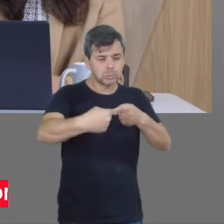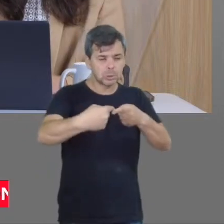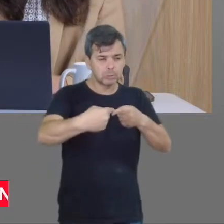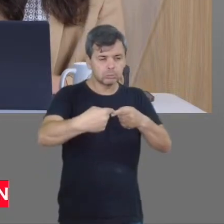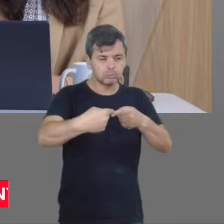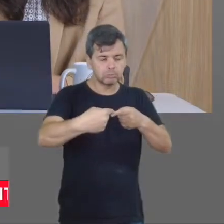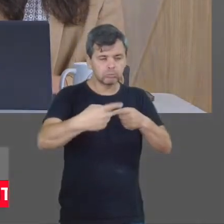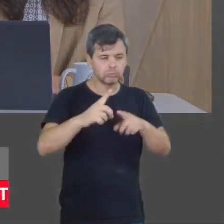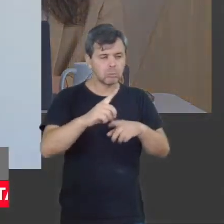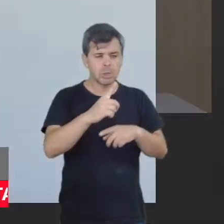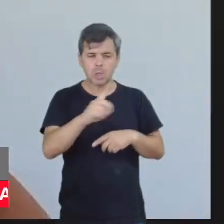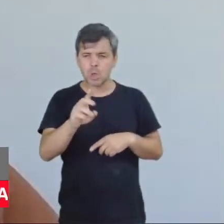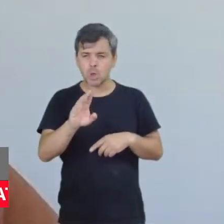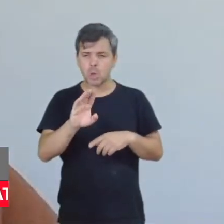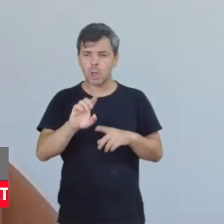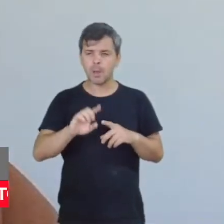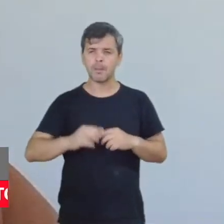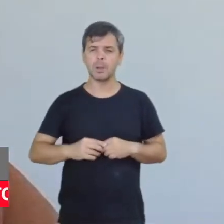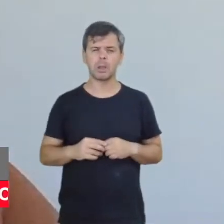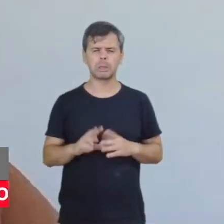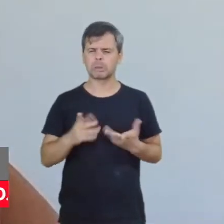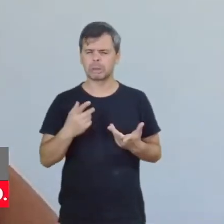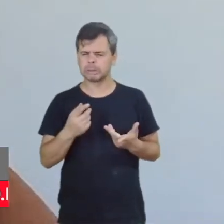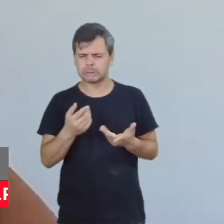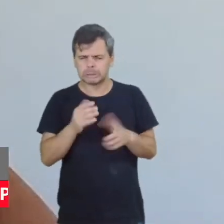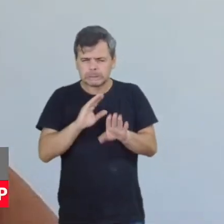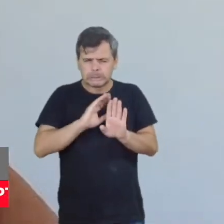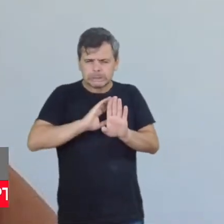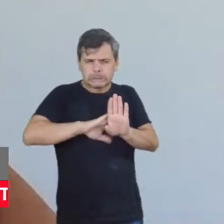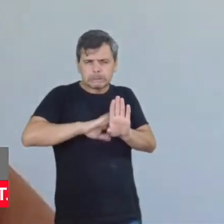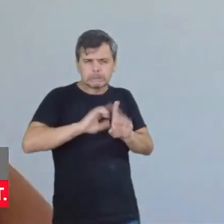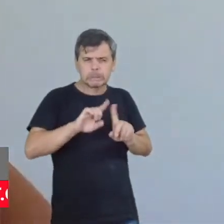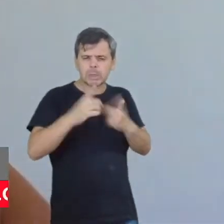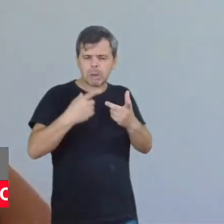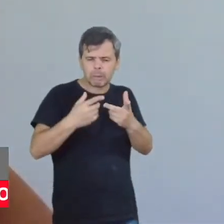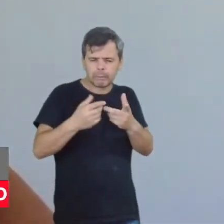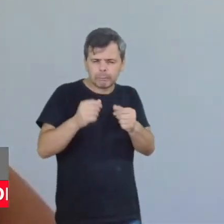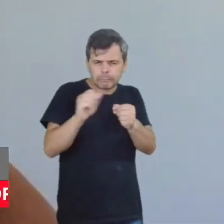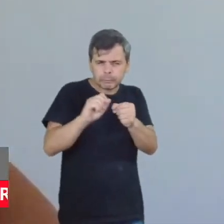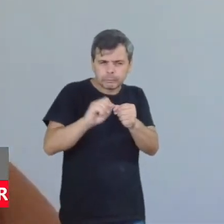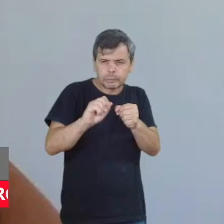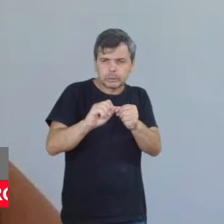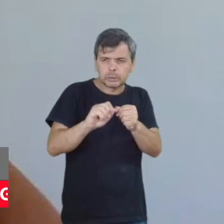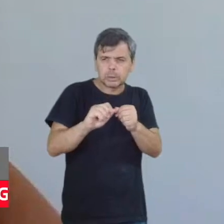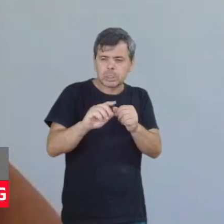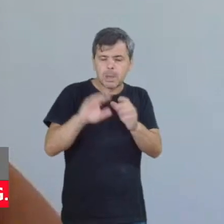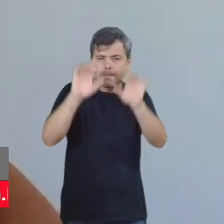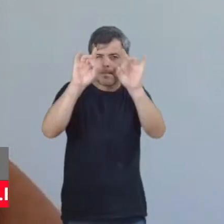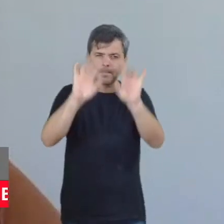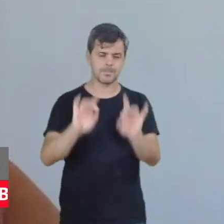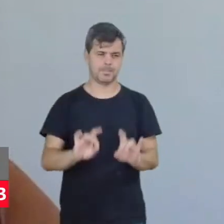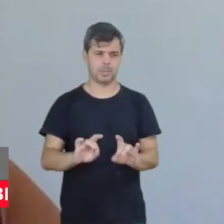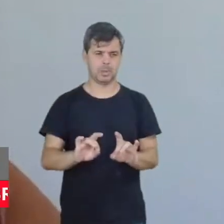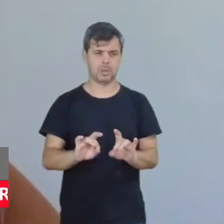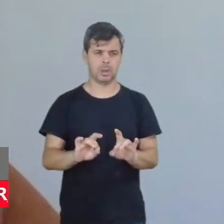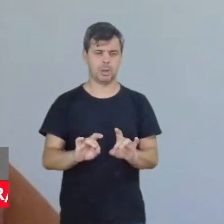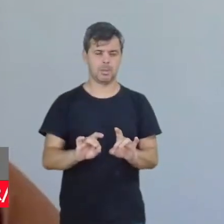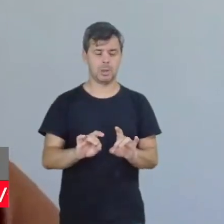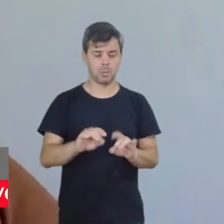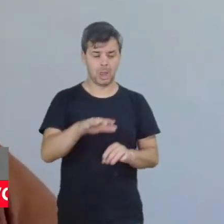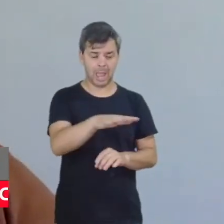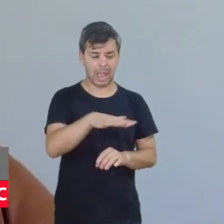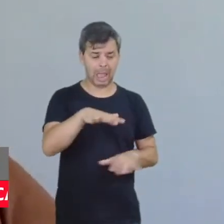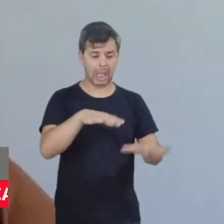debate e não cair nessas armadilhas que são colocadas, em especial por esses